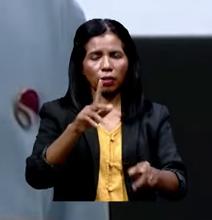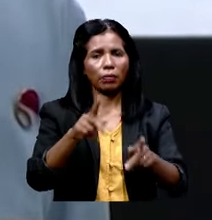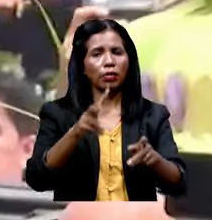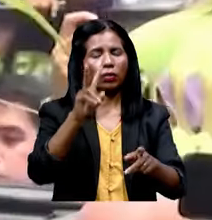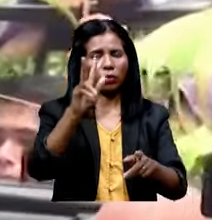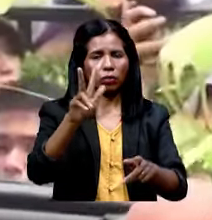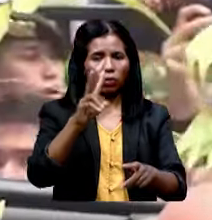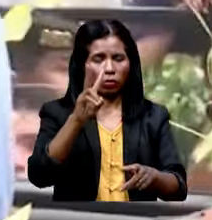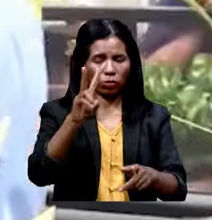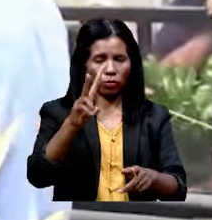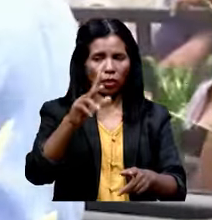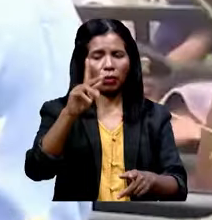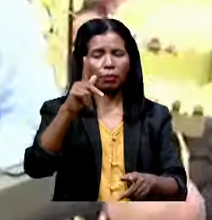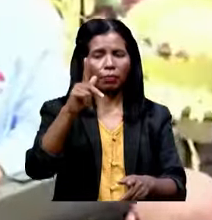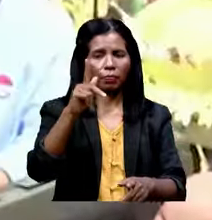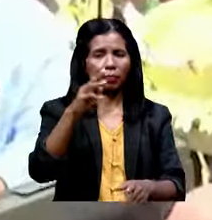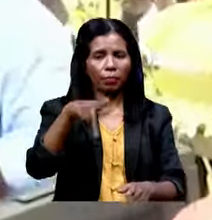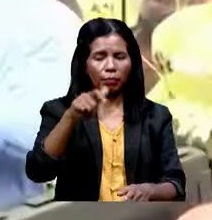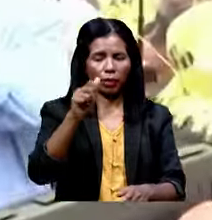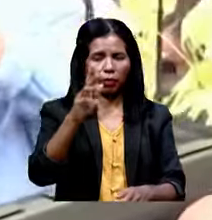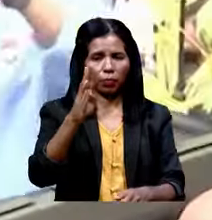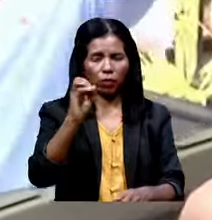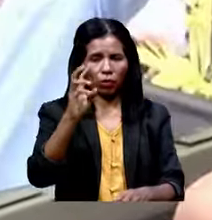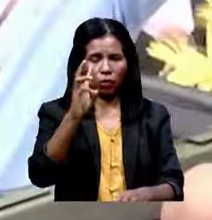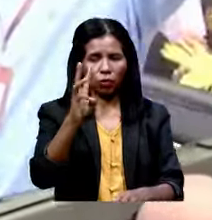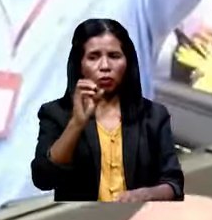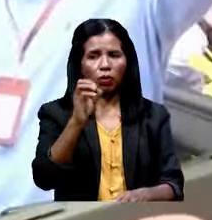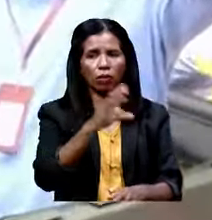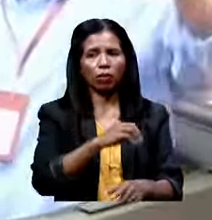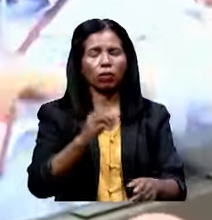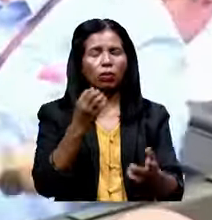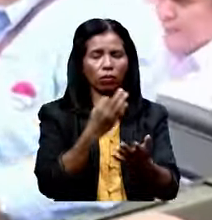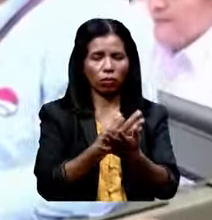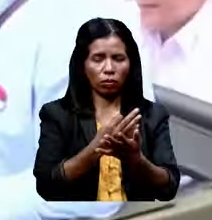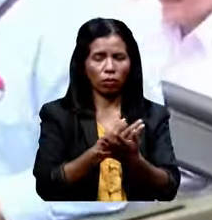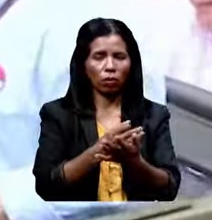Prabowo Subianto no Gibran Rakabuming Raka sai vencedor ho total votu